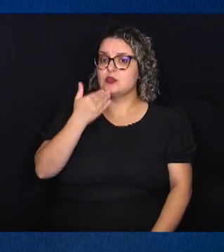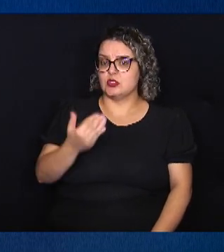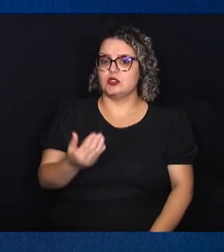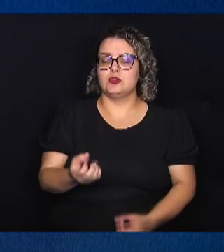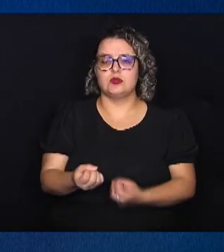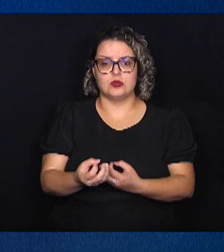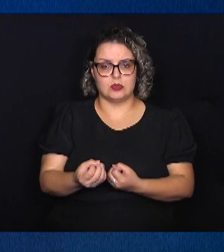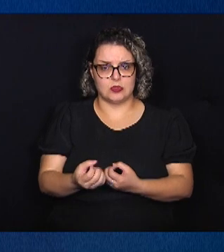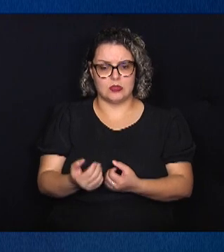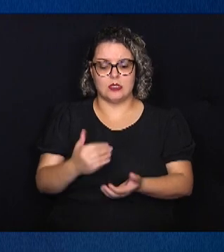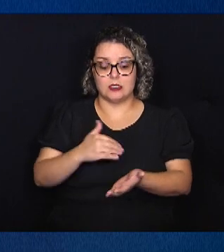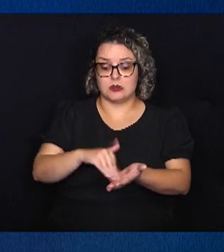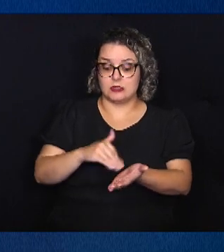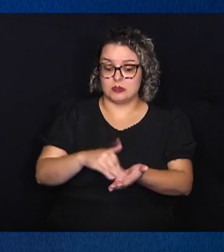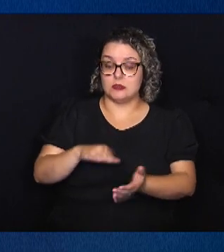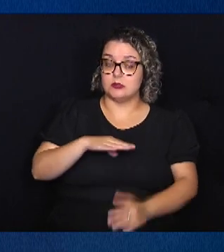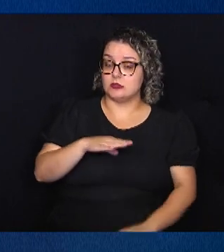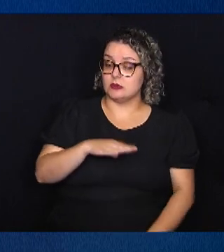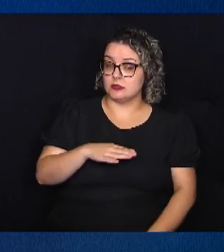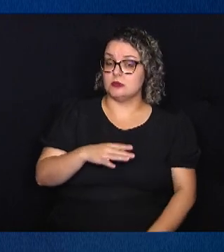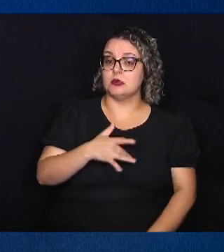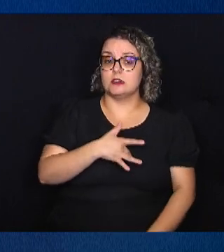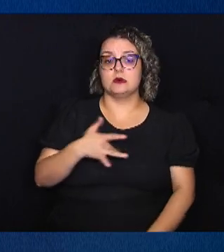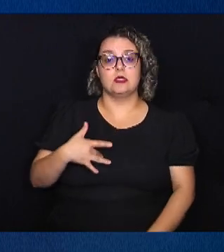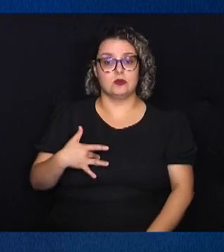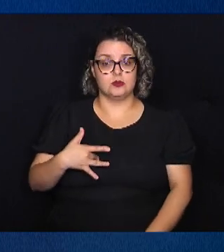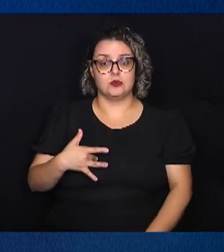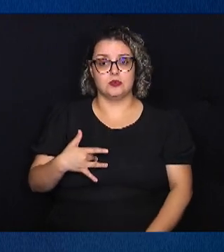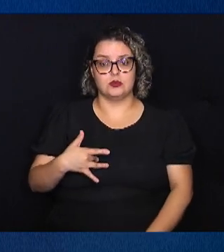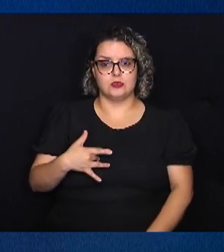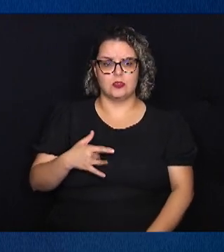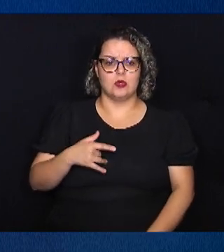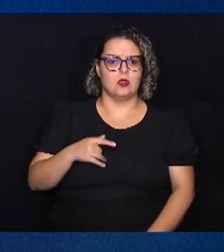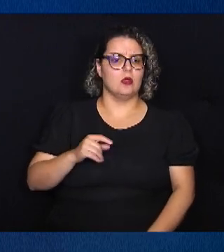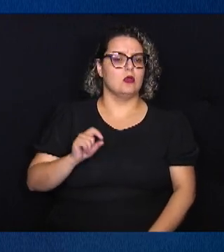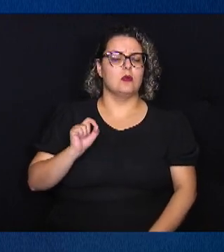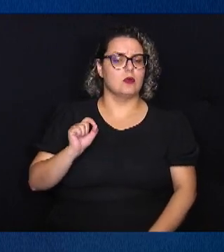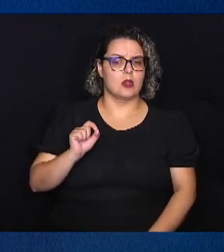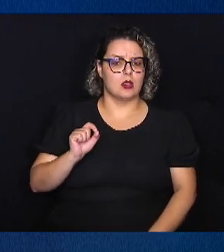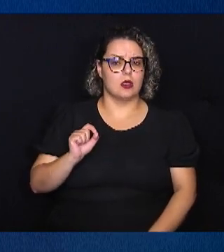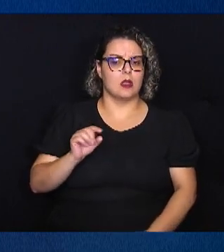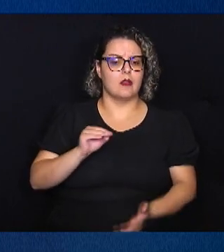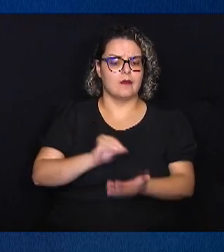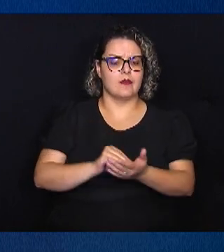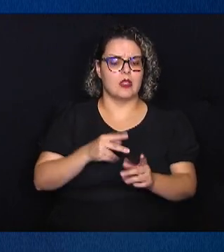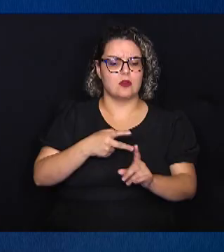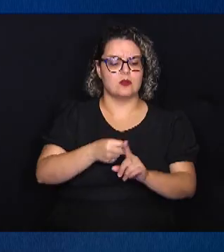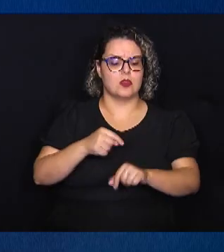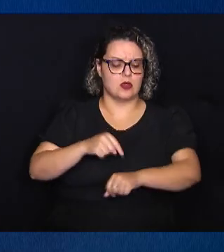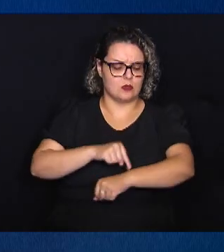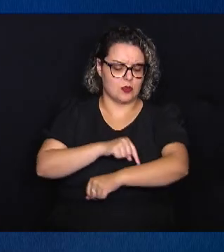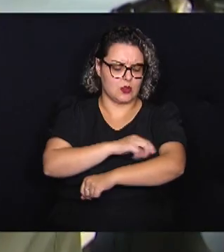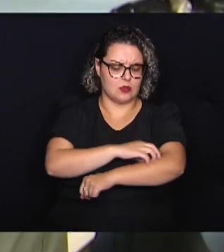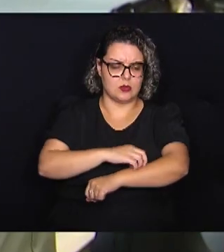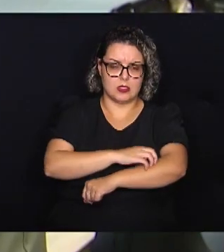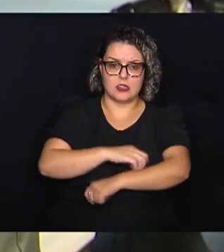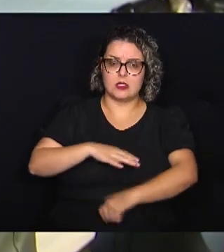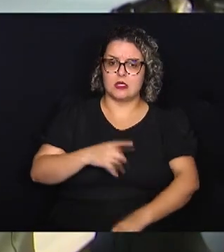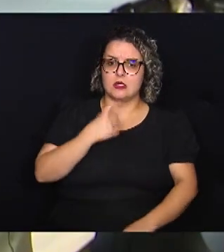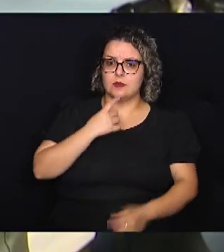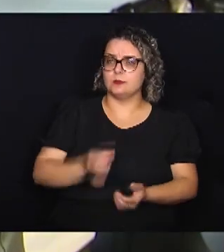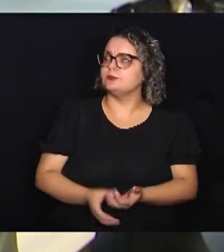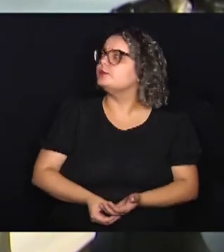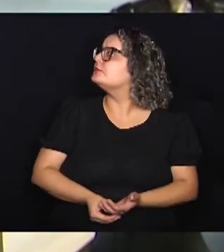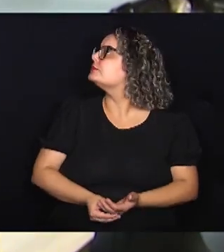informações da Secretaria Municipal da Saúde referente à falta da vacina contra a catapora no município de Campinas. Nós